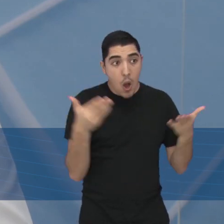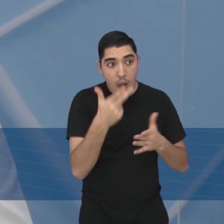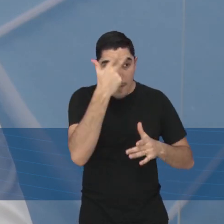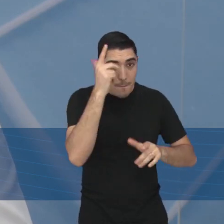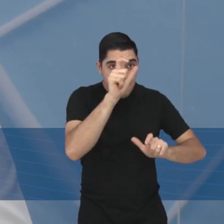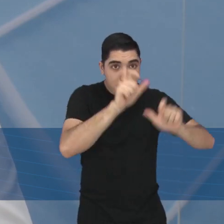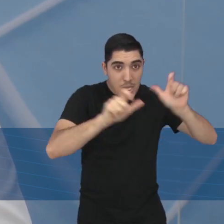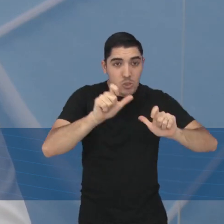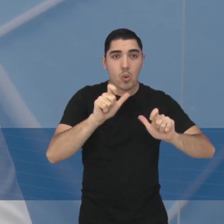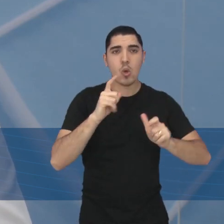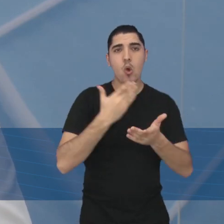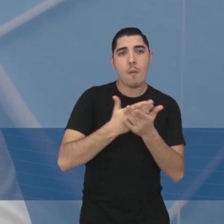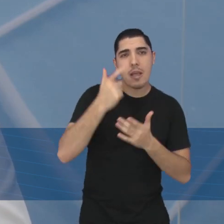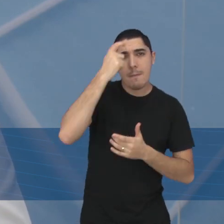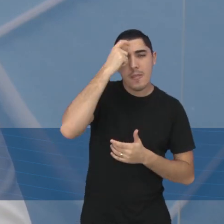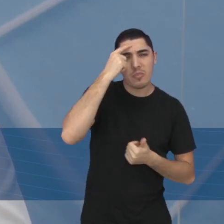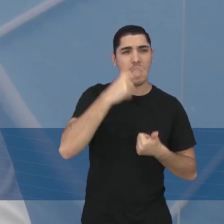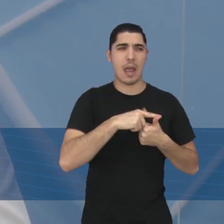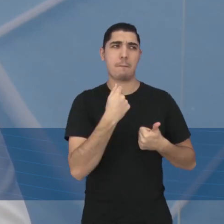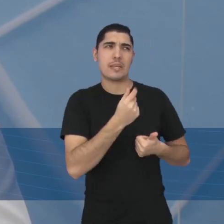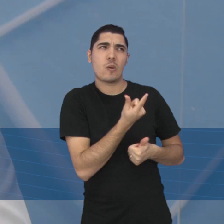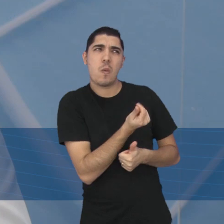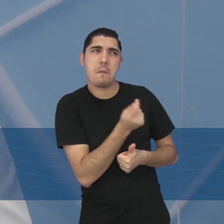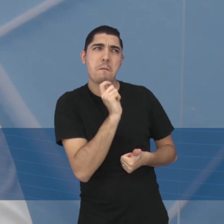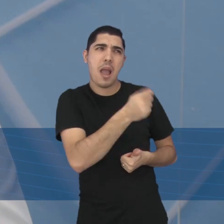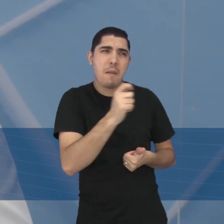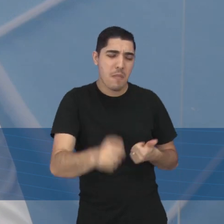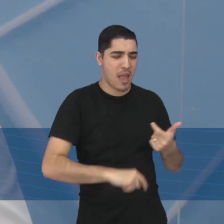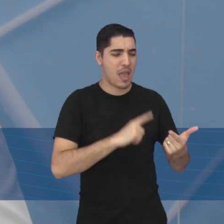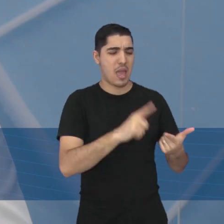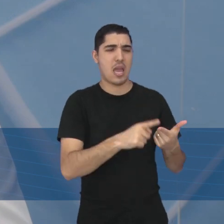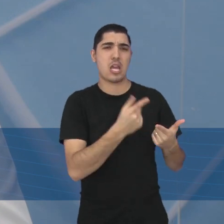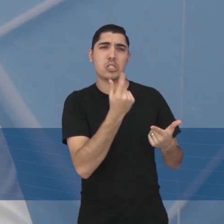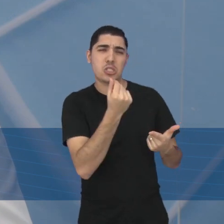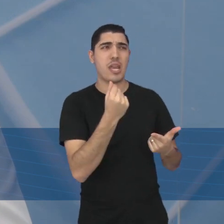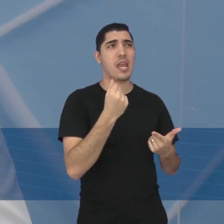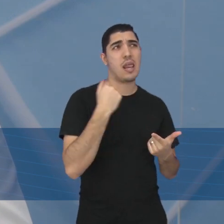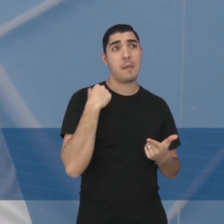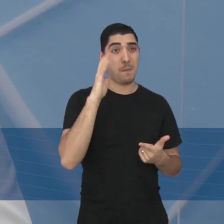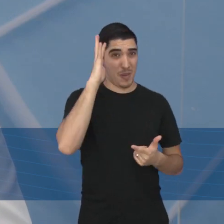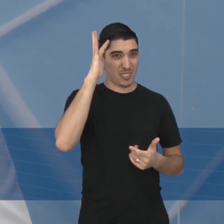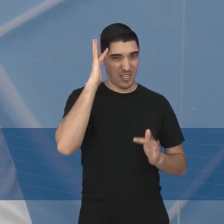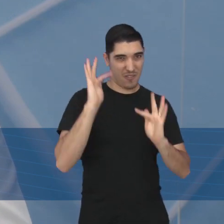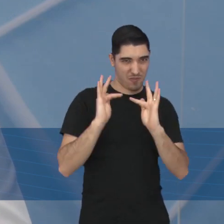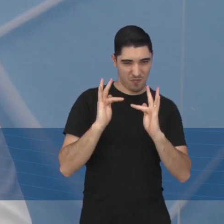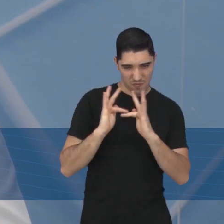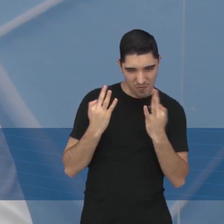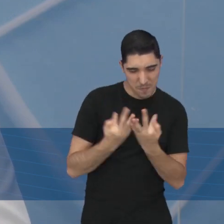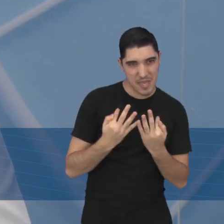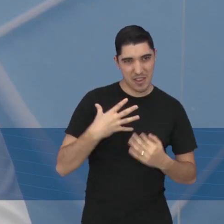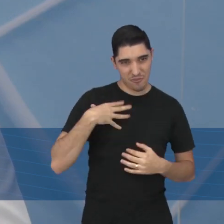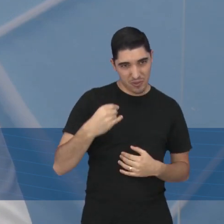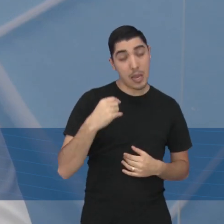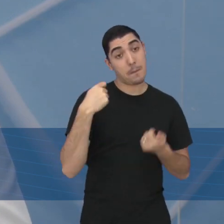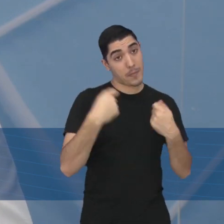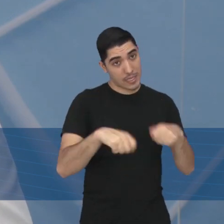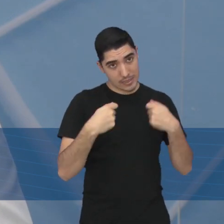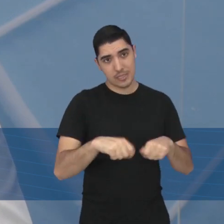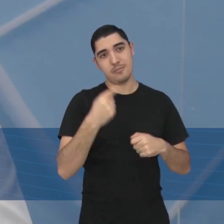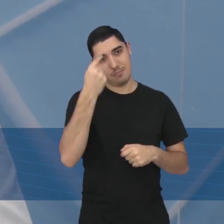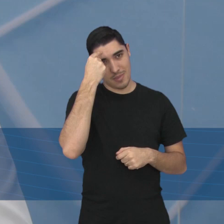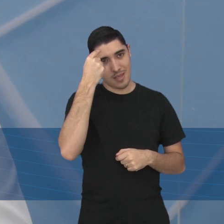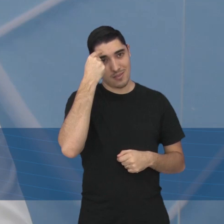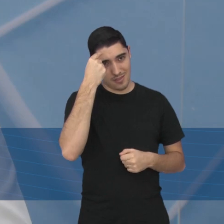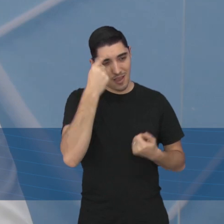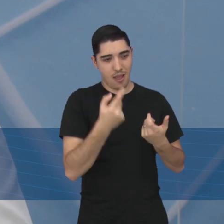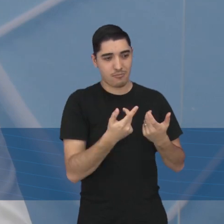por uma consciência de questão de custo, de valores, de investimento. Que hoje, quando você pensa em ter filhos, né? Você também vai pensar nessa questão que